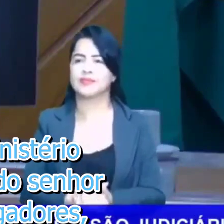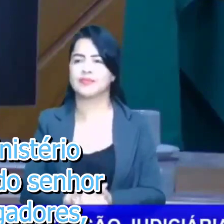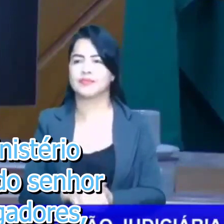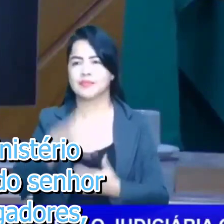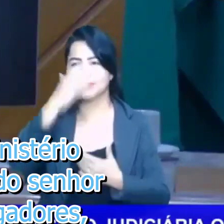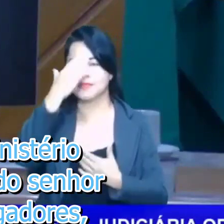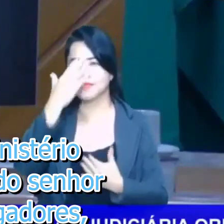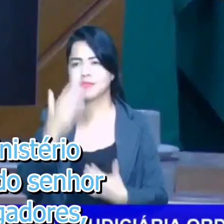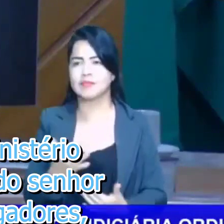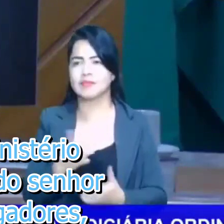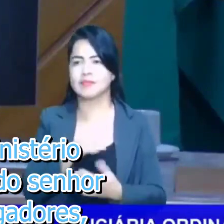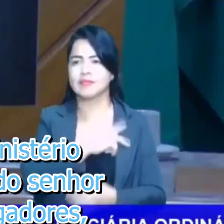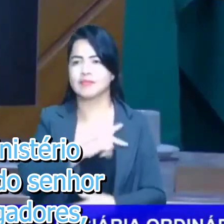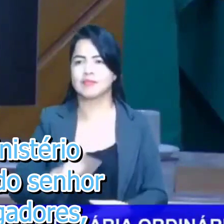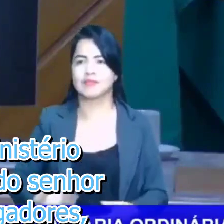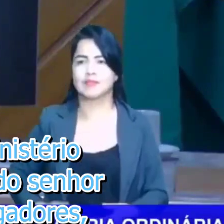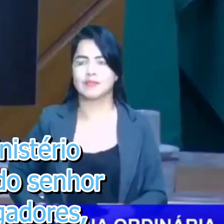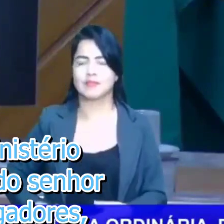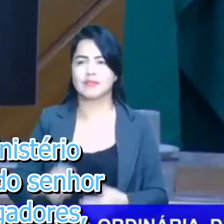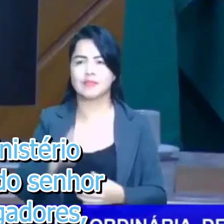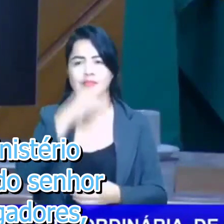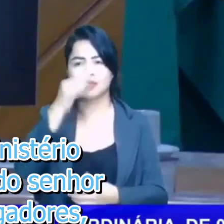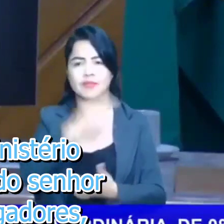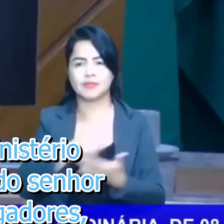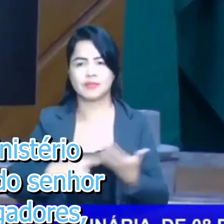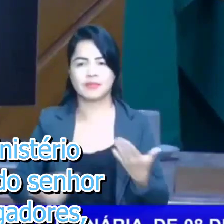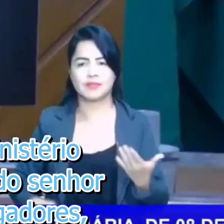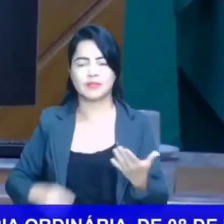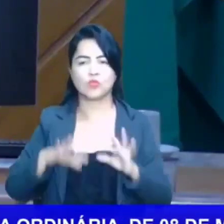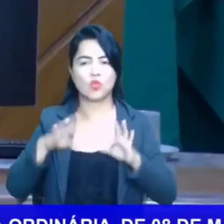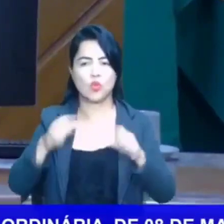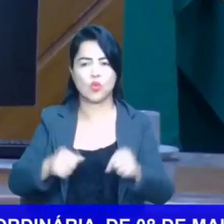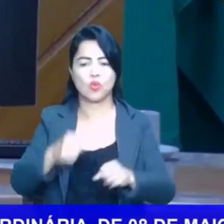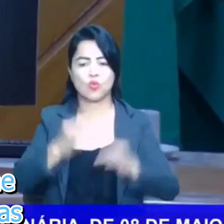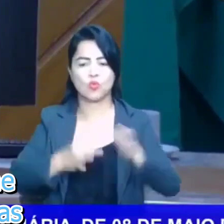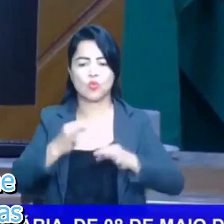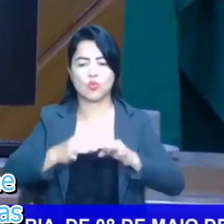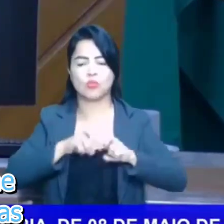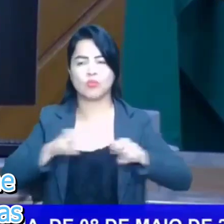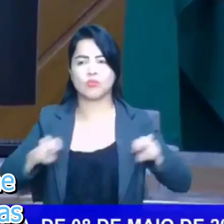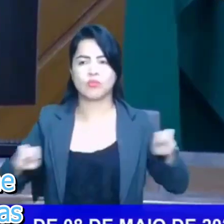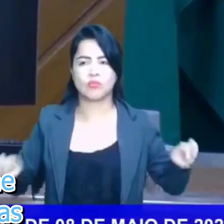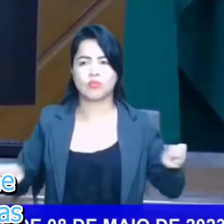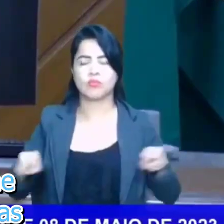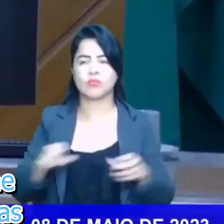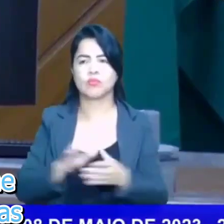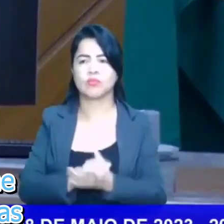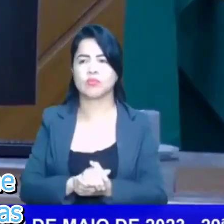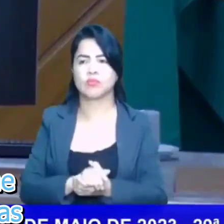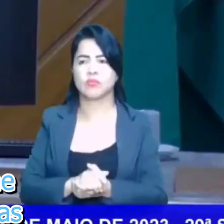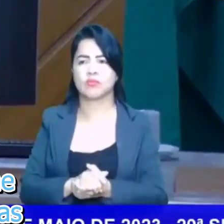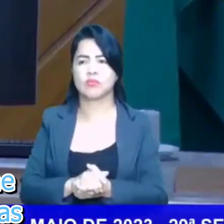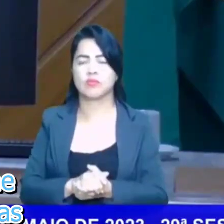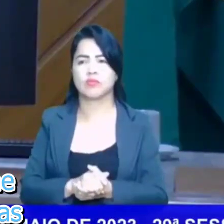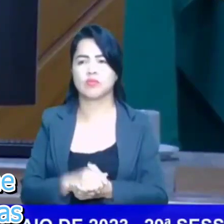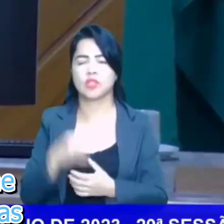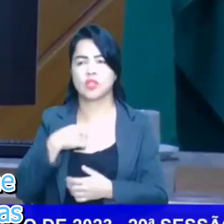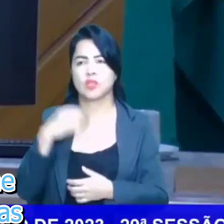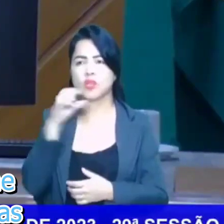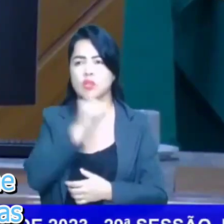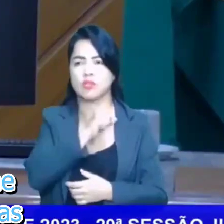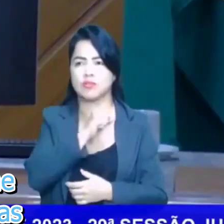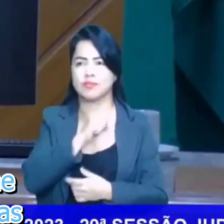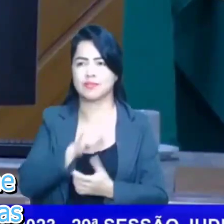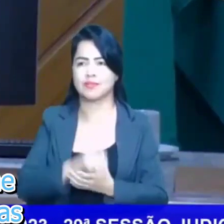seu computador, ao lado direito, ao lado esquerdo, o seu notebook. Doutor Pablo está vestindo sua toga, usa óculos de